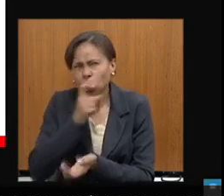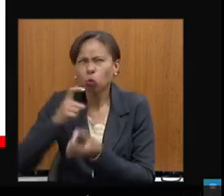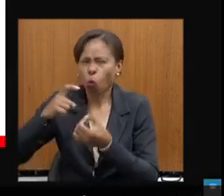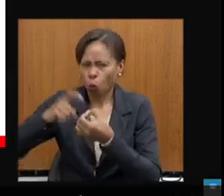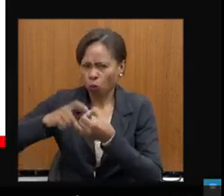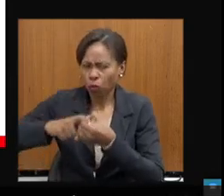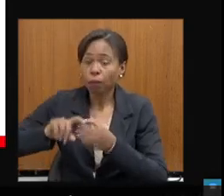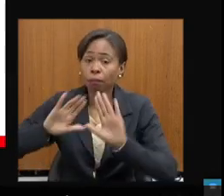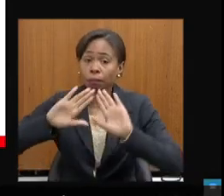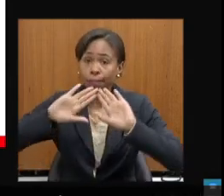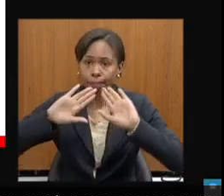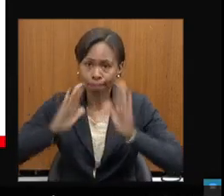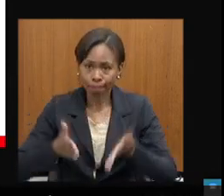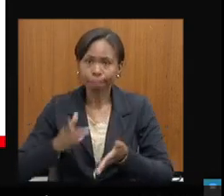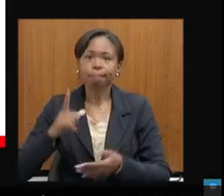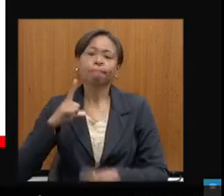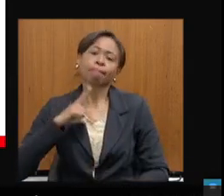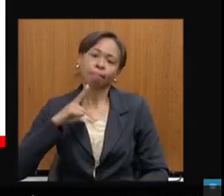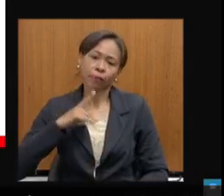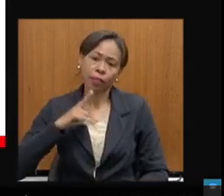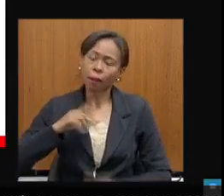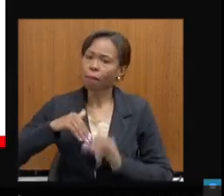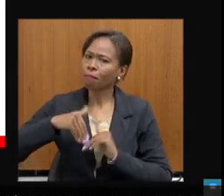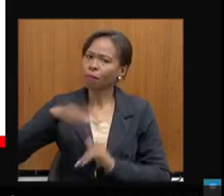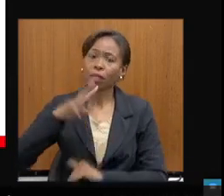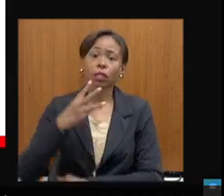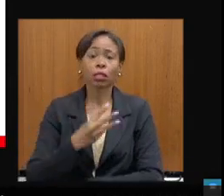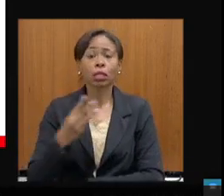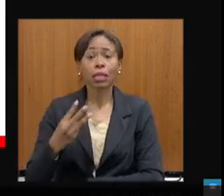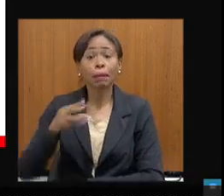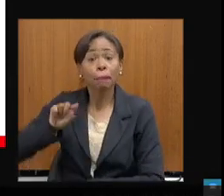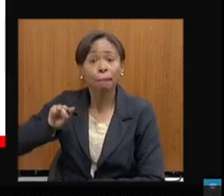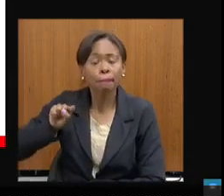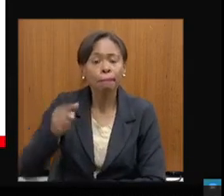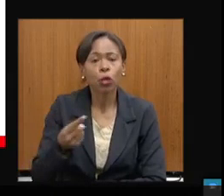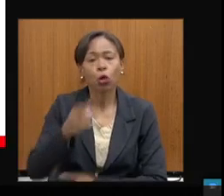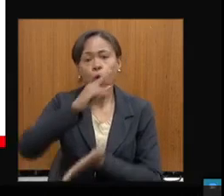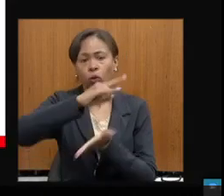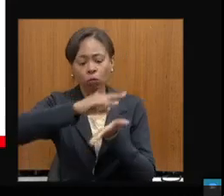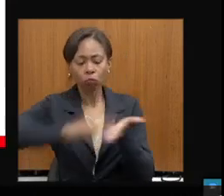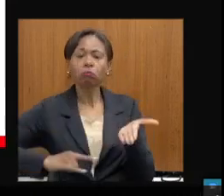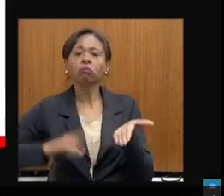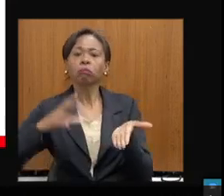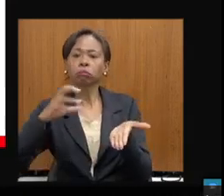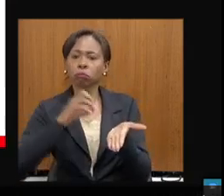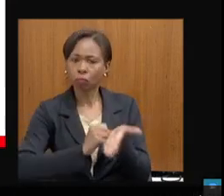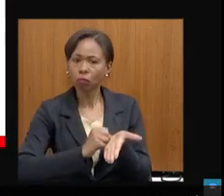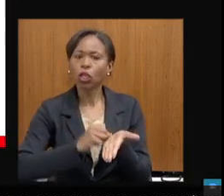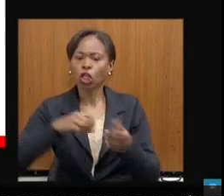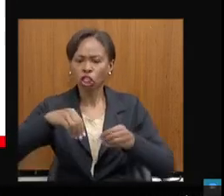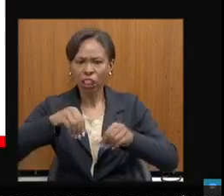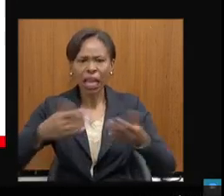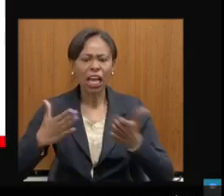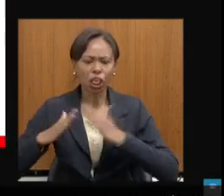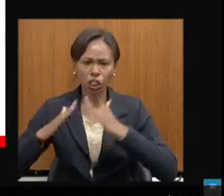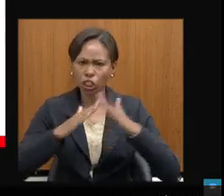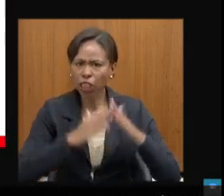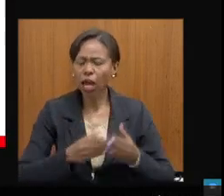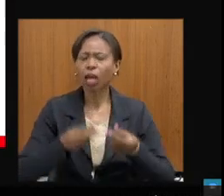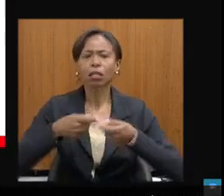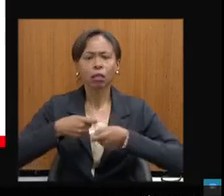mas nós já temos aí é mais de 33 mil títulos de regularização fundiária em